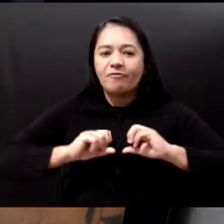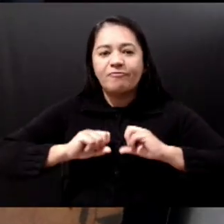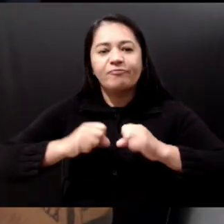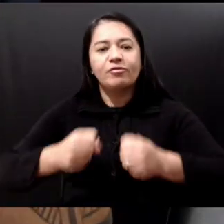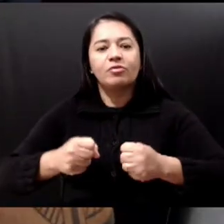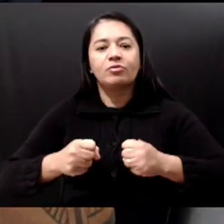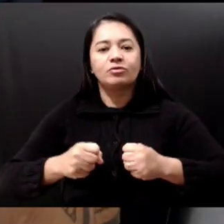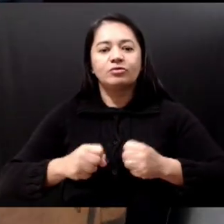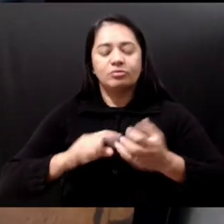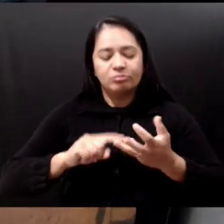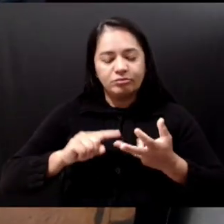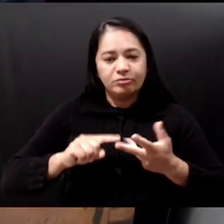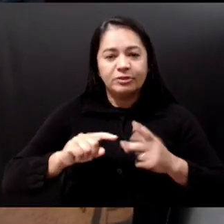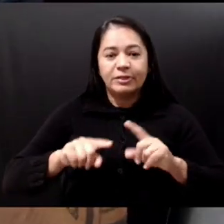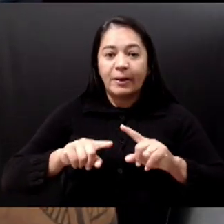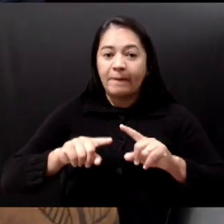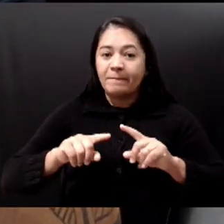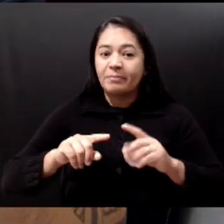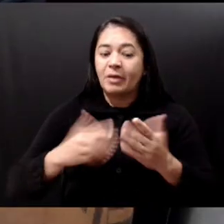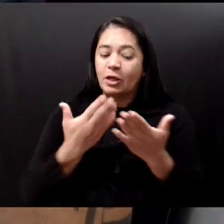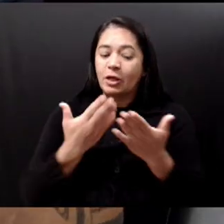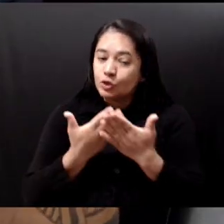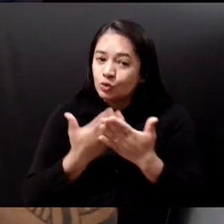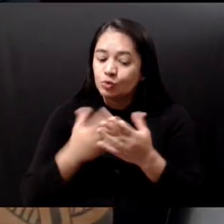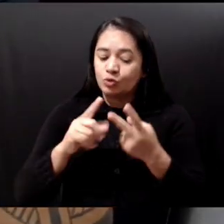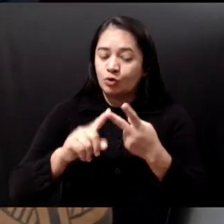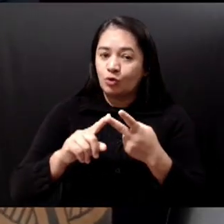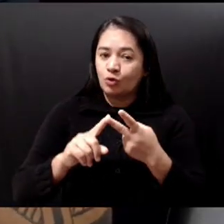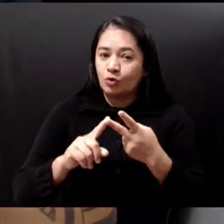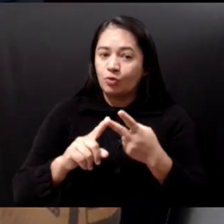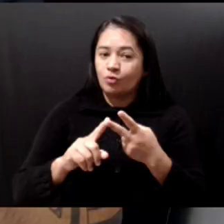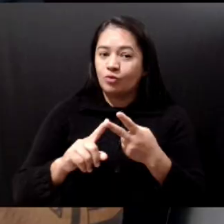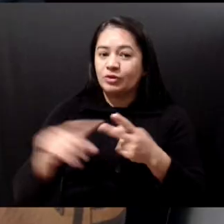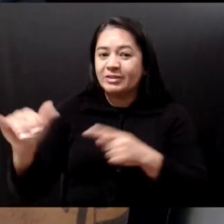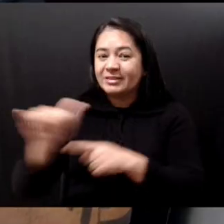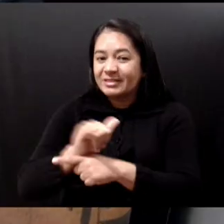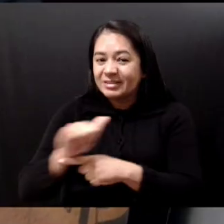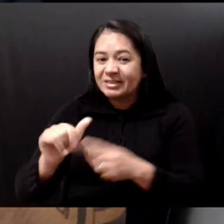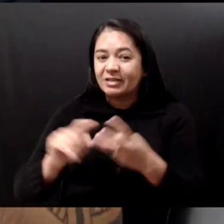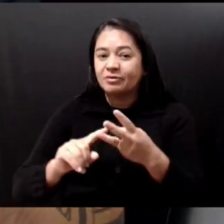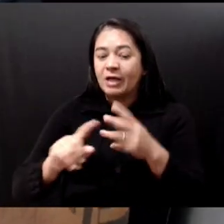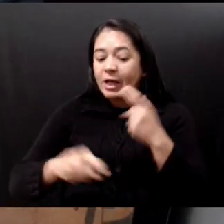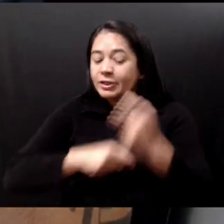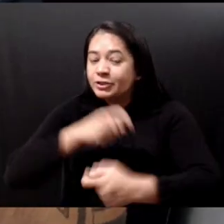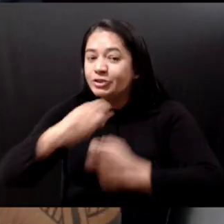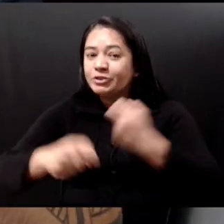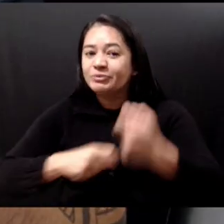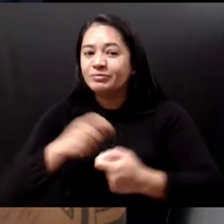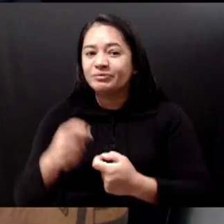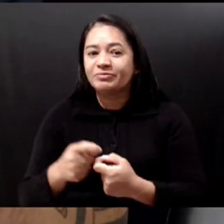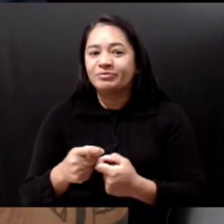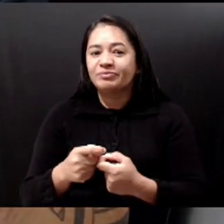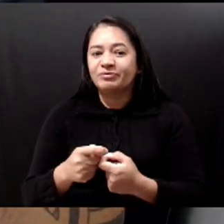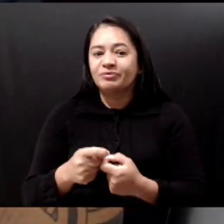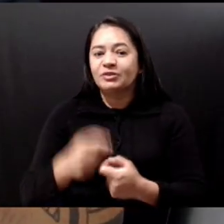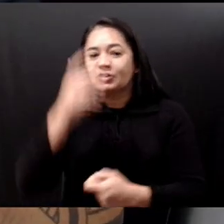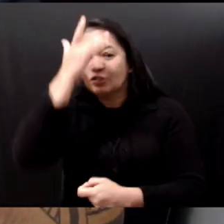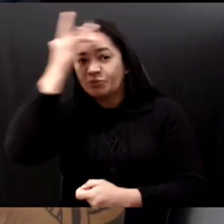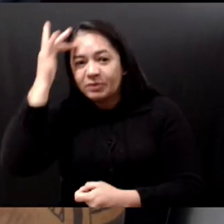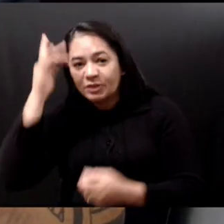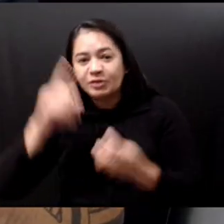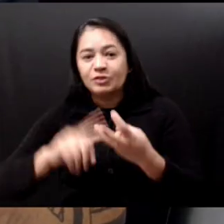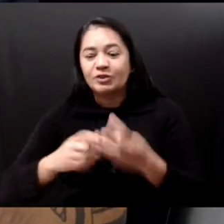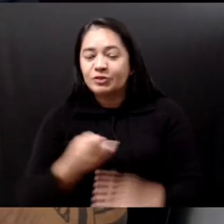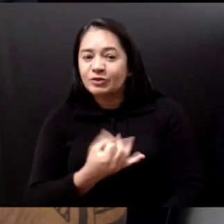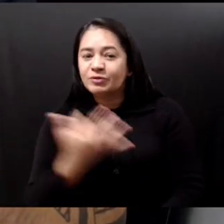estudo financeiro, estudo de modelo de negócio, estudo de gestão. Gestão aqui eu estou falando de gestão de pessoas, gestão de números, gestão de